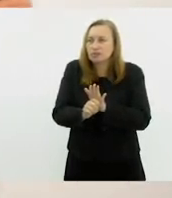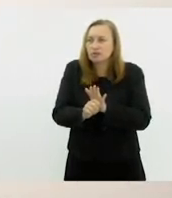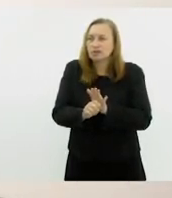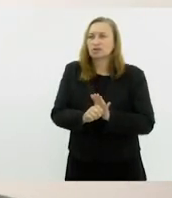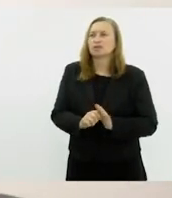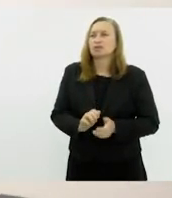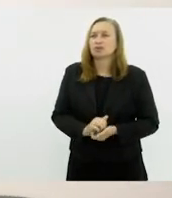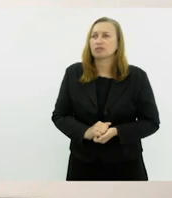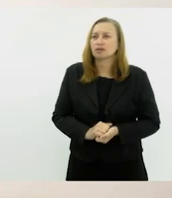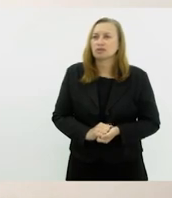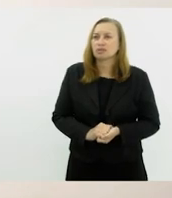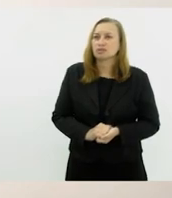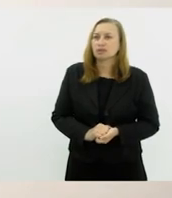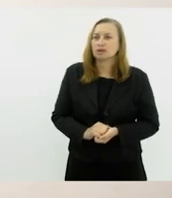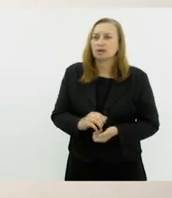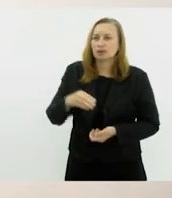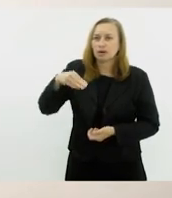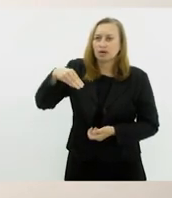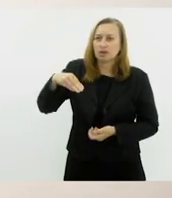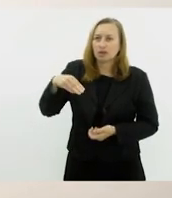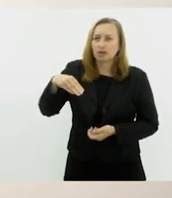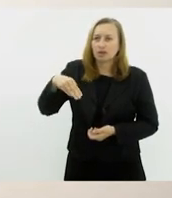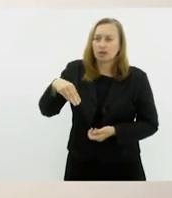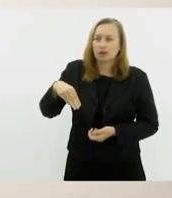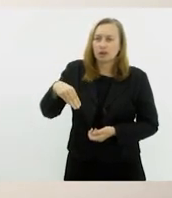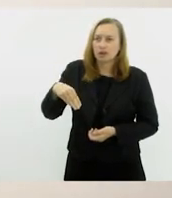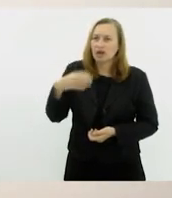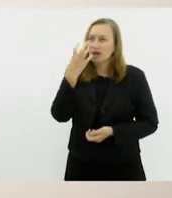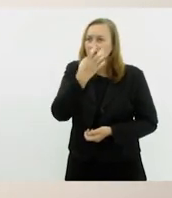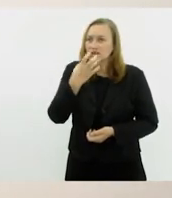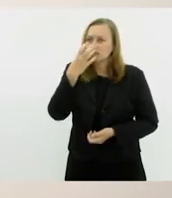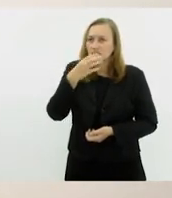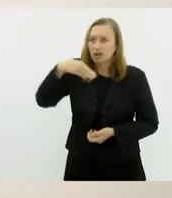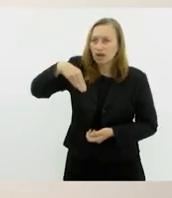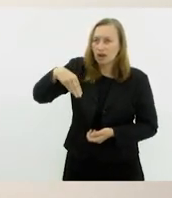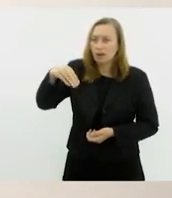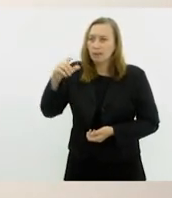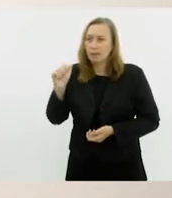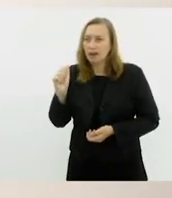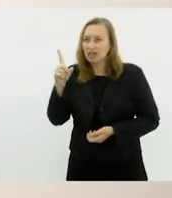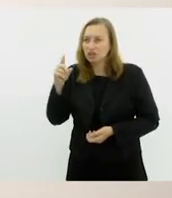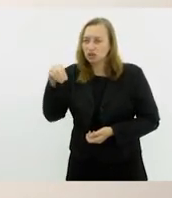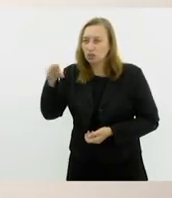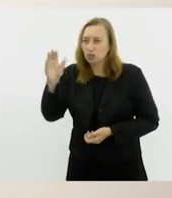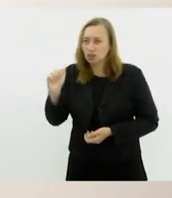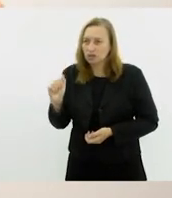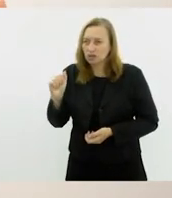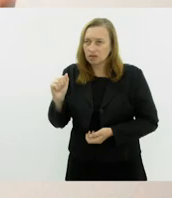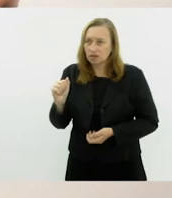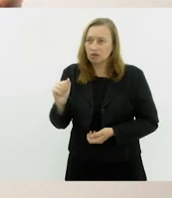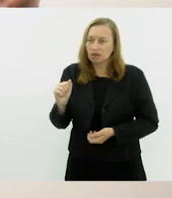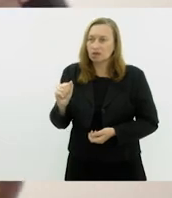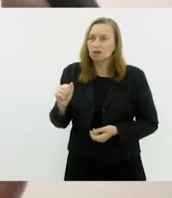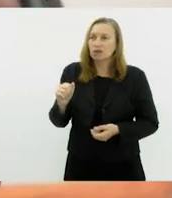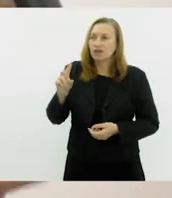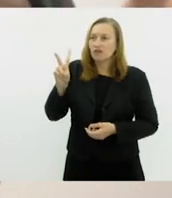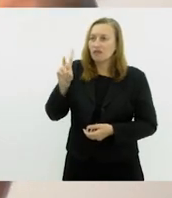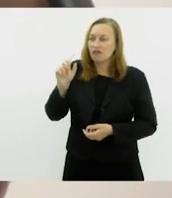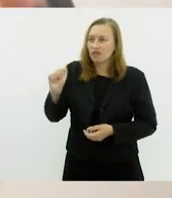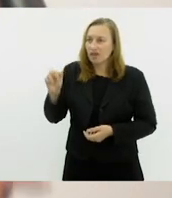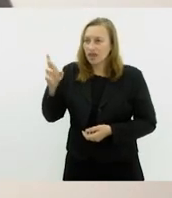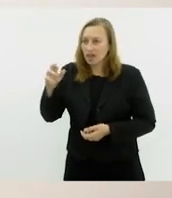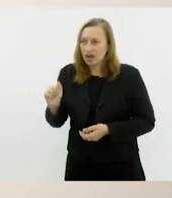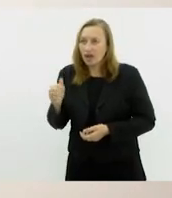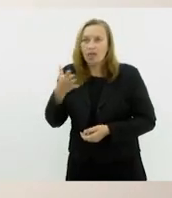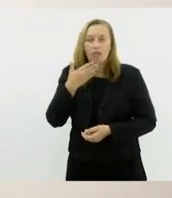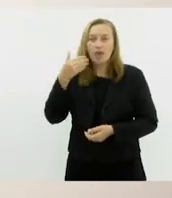pessoa Madona parou o Brasil Vera fiser é uma ótima atriz é uma das melhores